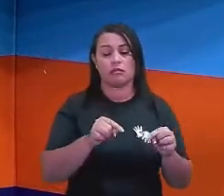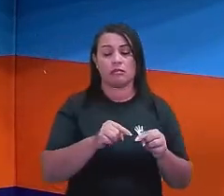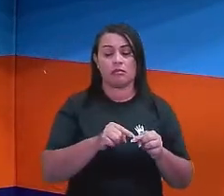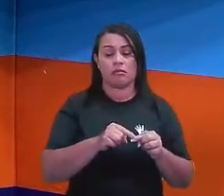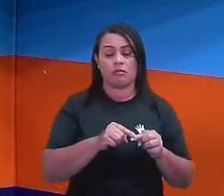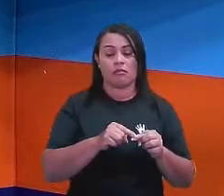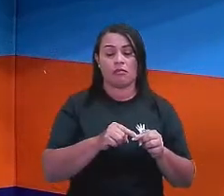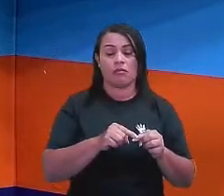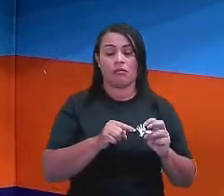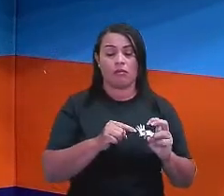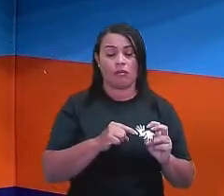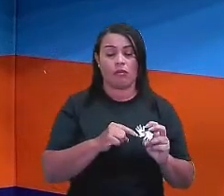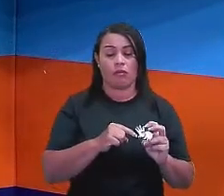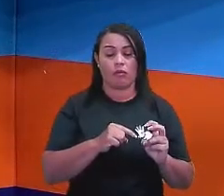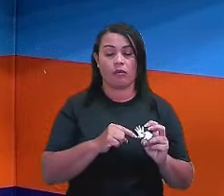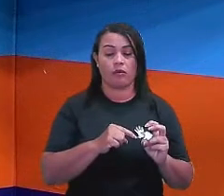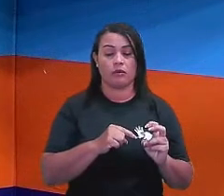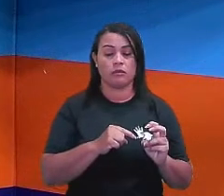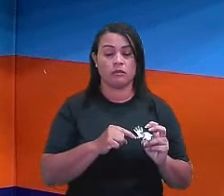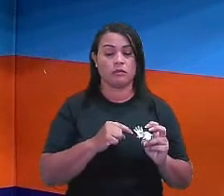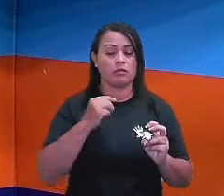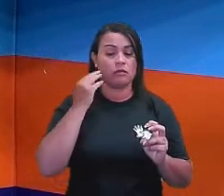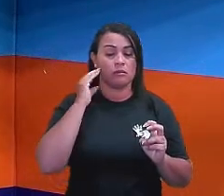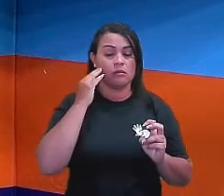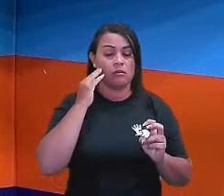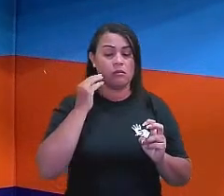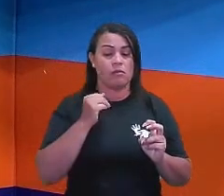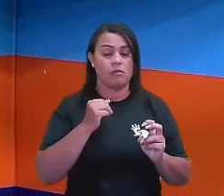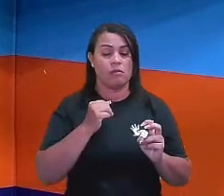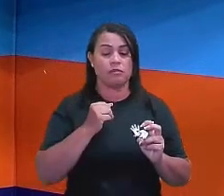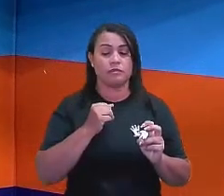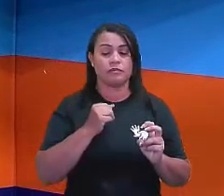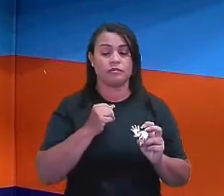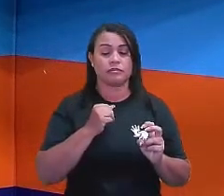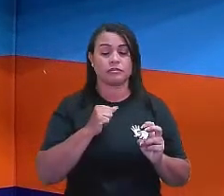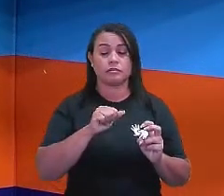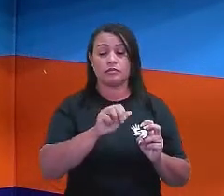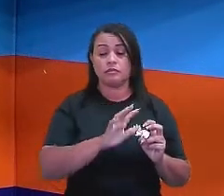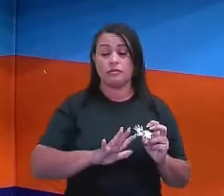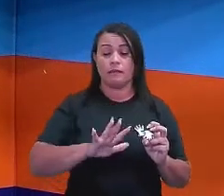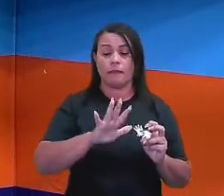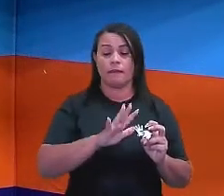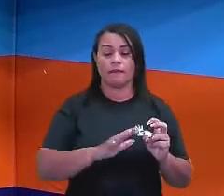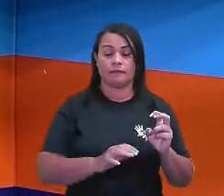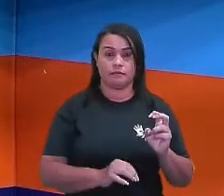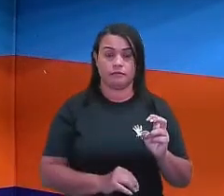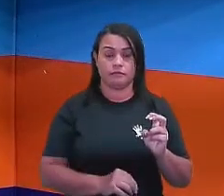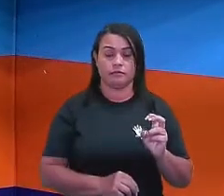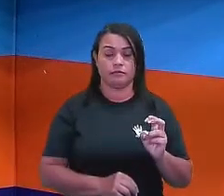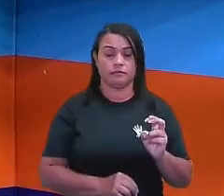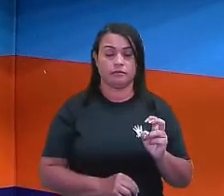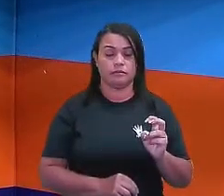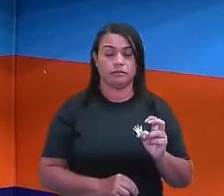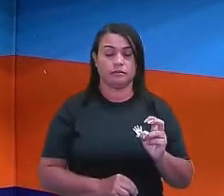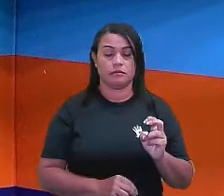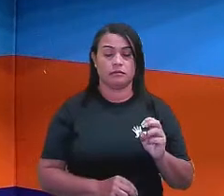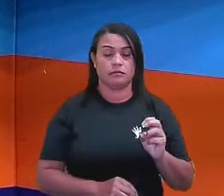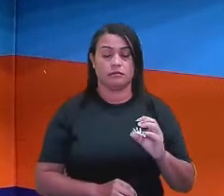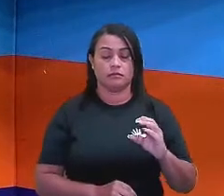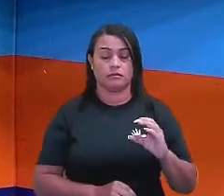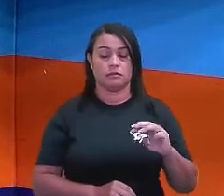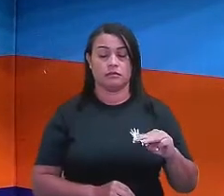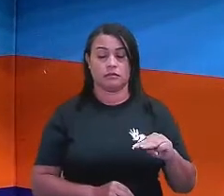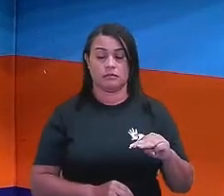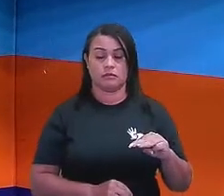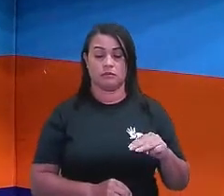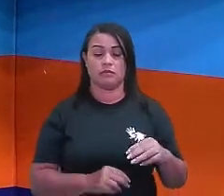lado dele é 5 centímetros, não é isso? Confere. Se eu fizer a área desse quadrado aqui, vai ser 5 vezes